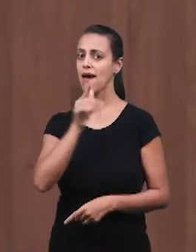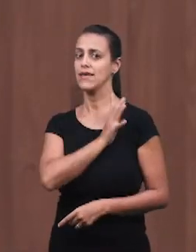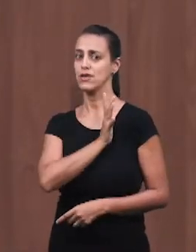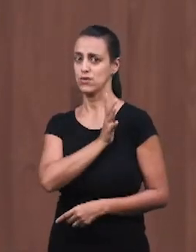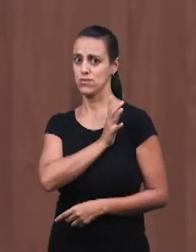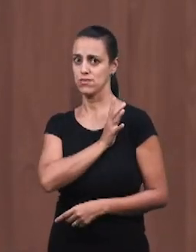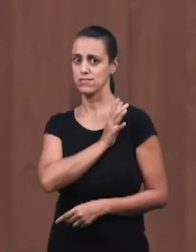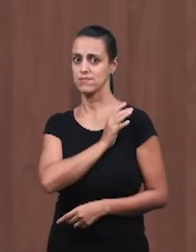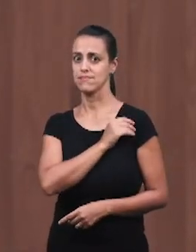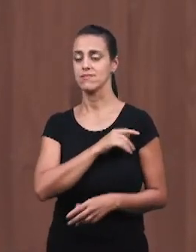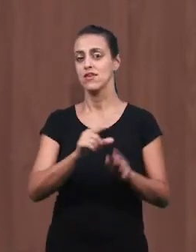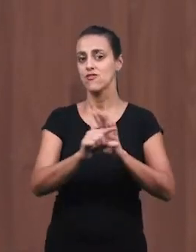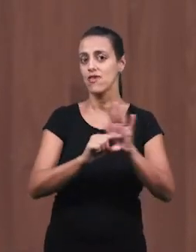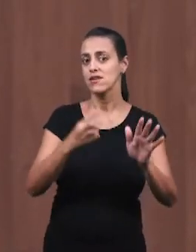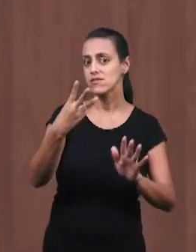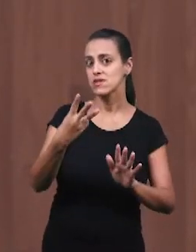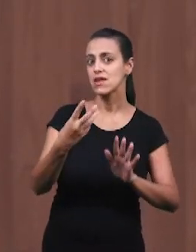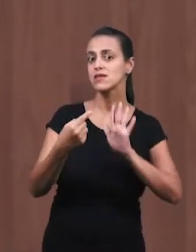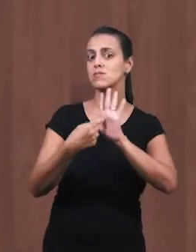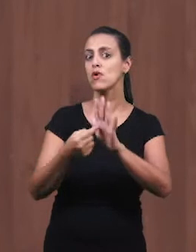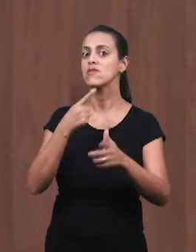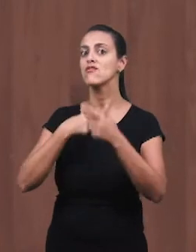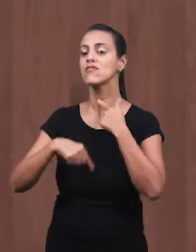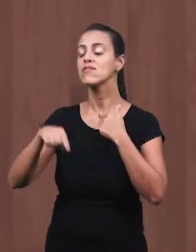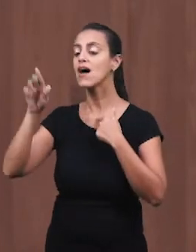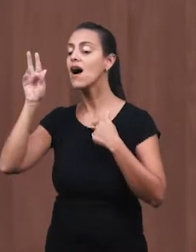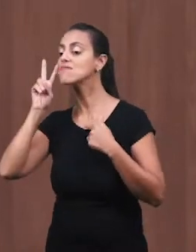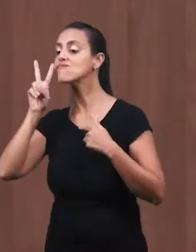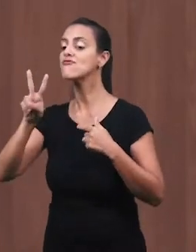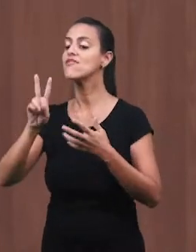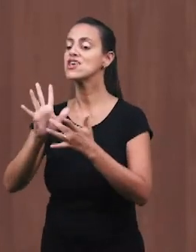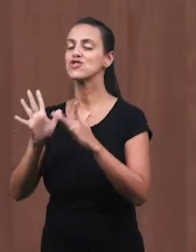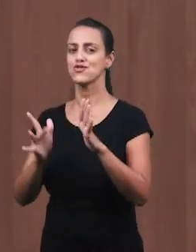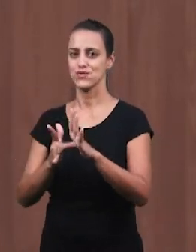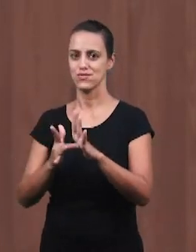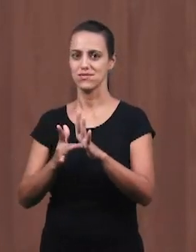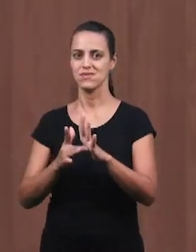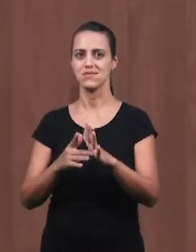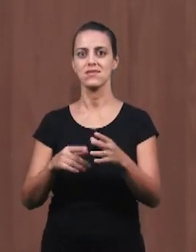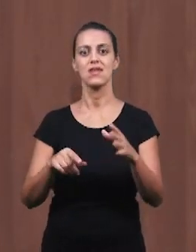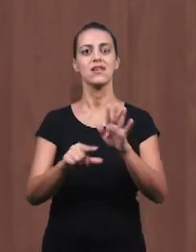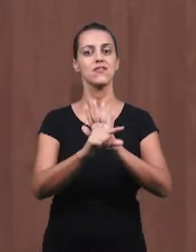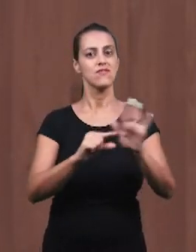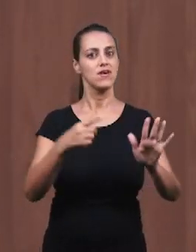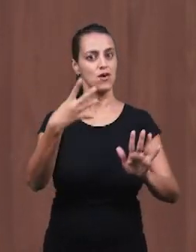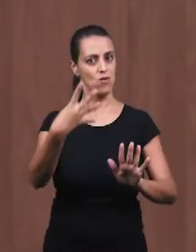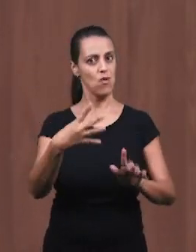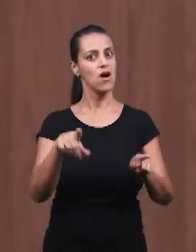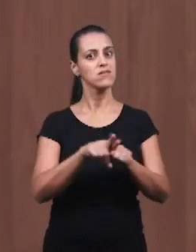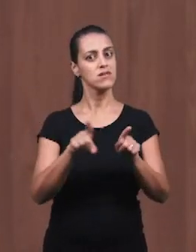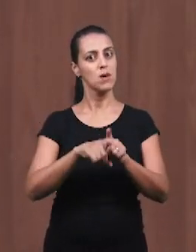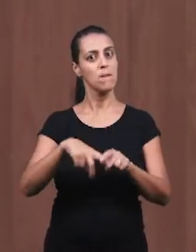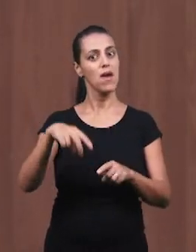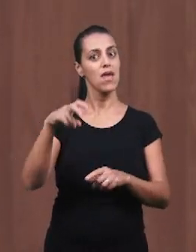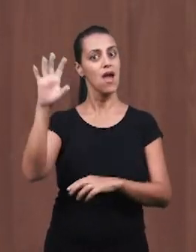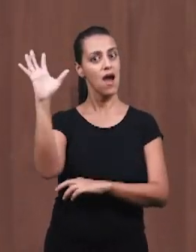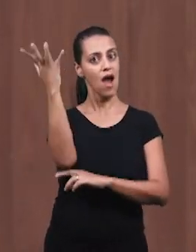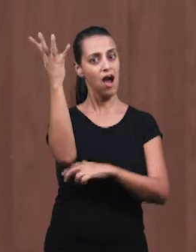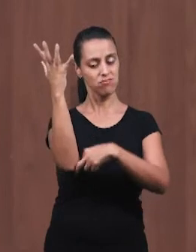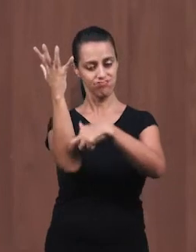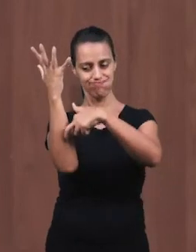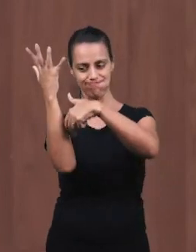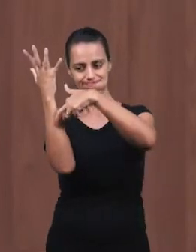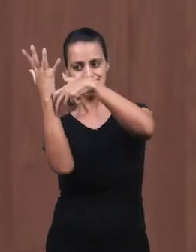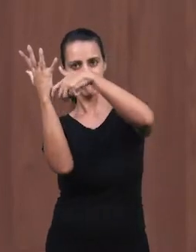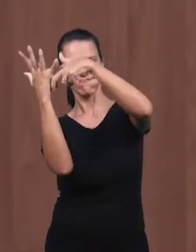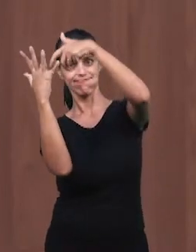do desejo dele de procurar ver quem era Jesus. E também a relação ali no verso 4, de ele subir